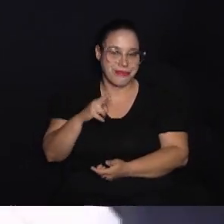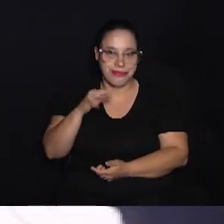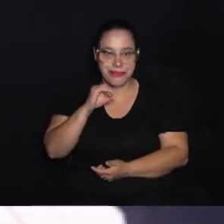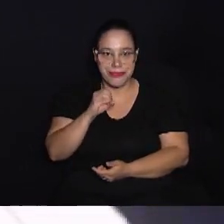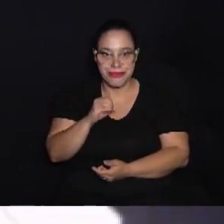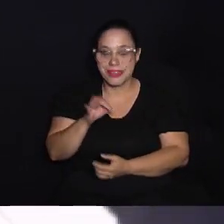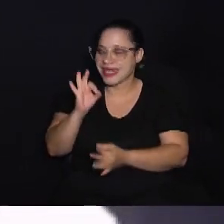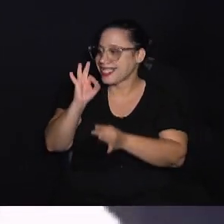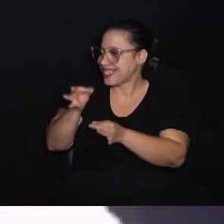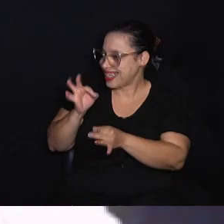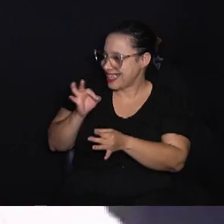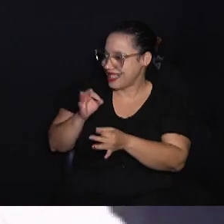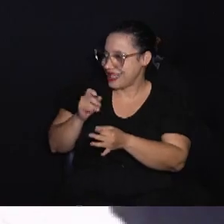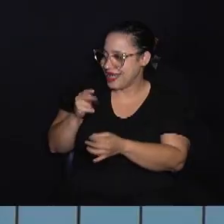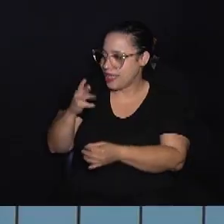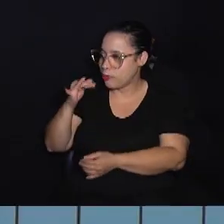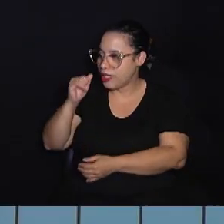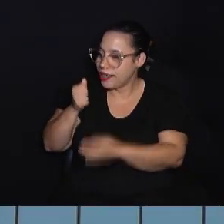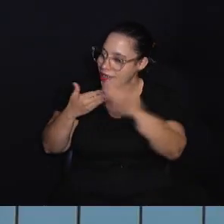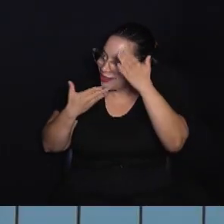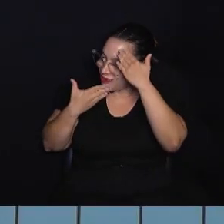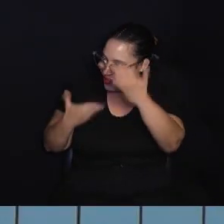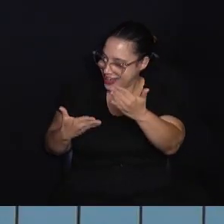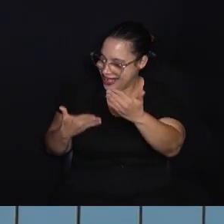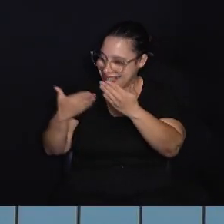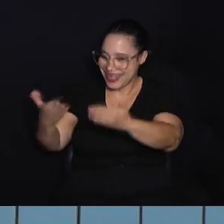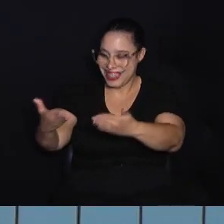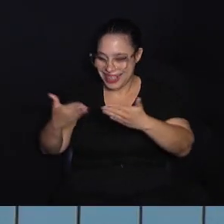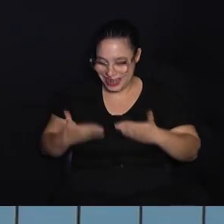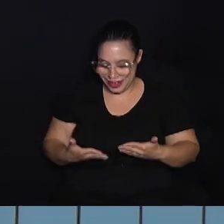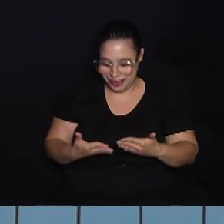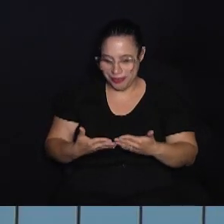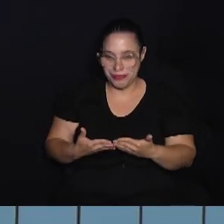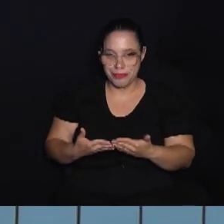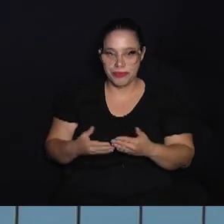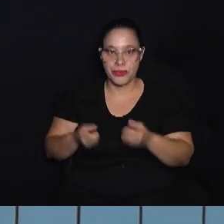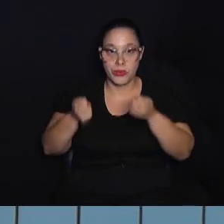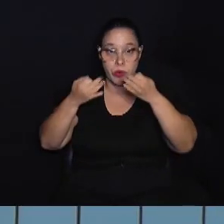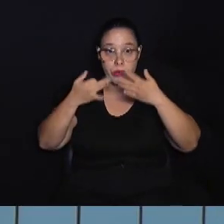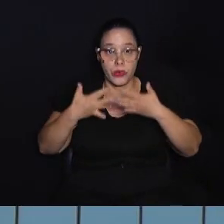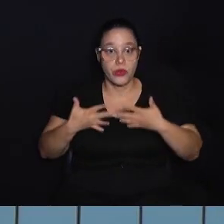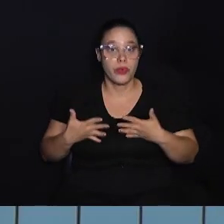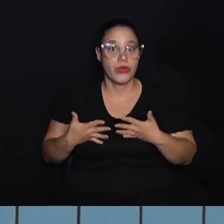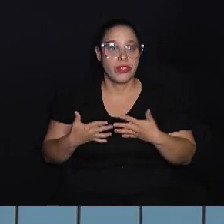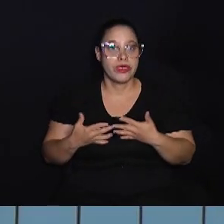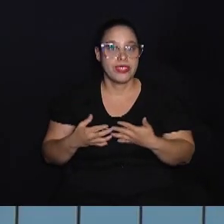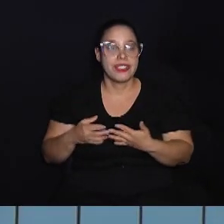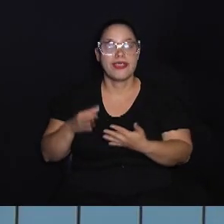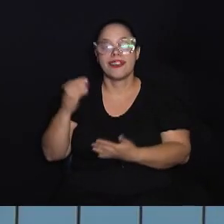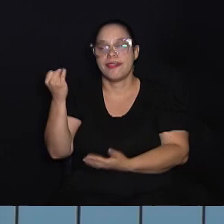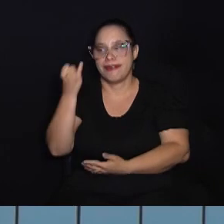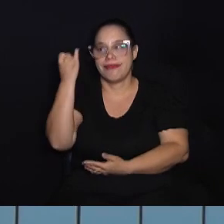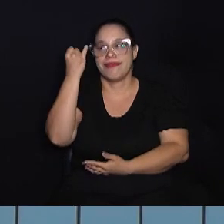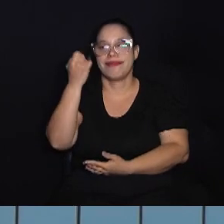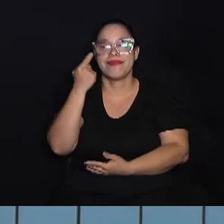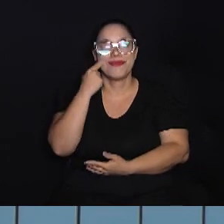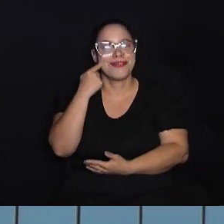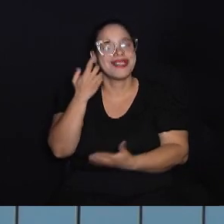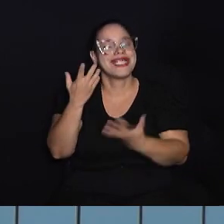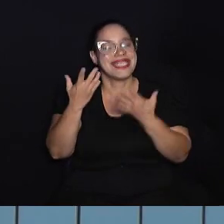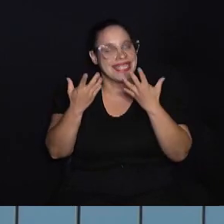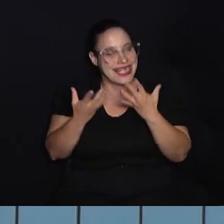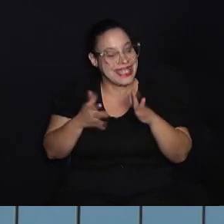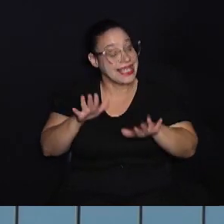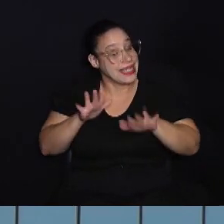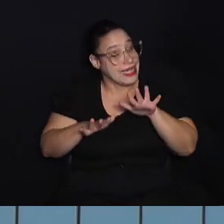mais a eletroeletrônicos. Perfeito, então, Tamara, muito obrigada pela sua participação com essas informações que são tão